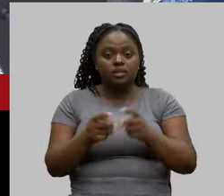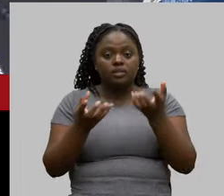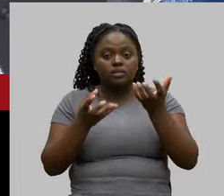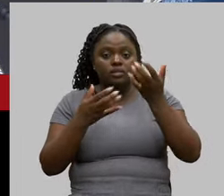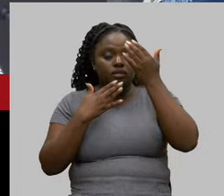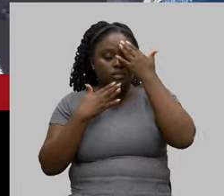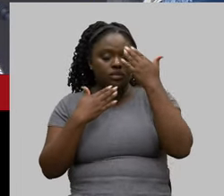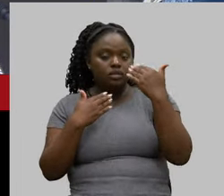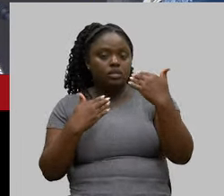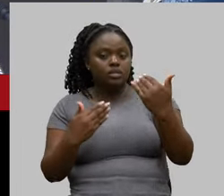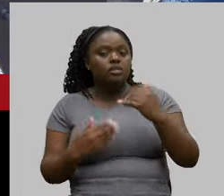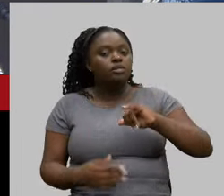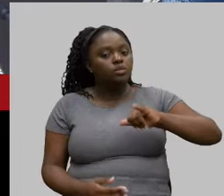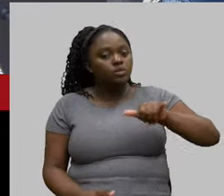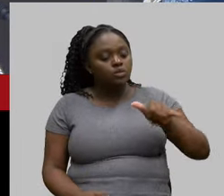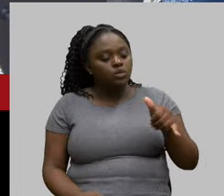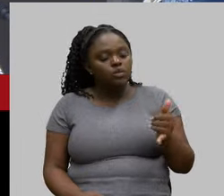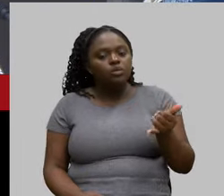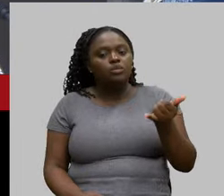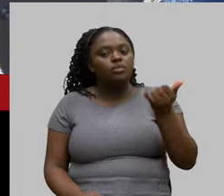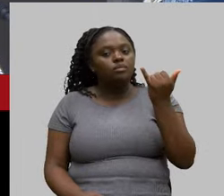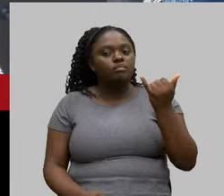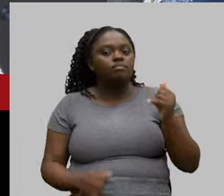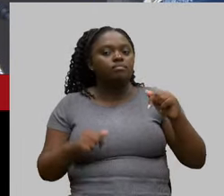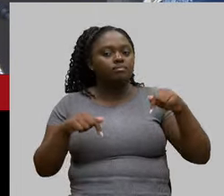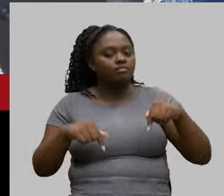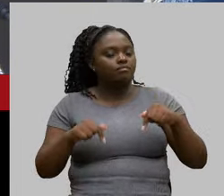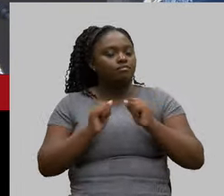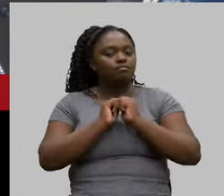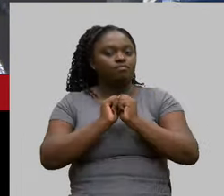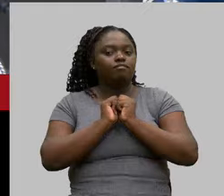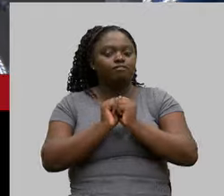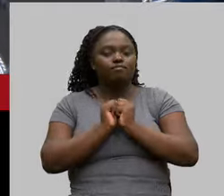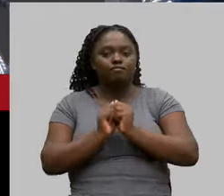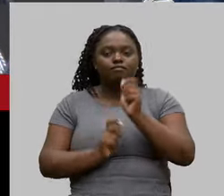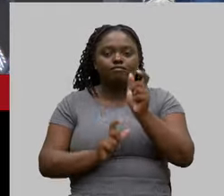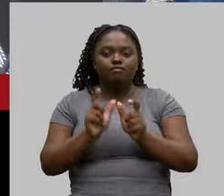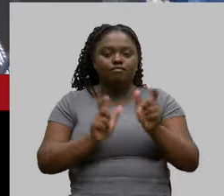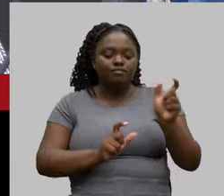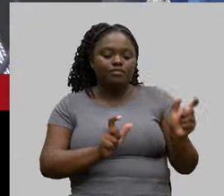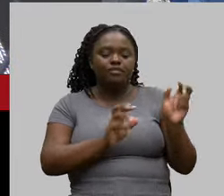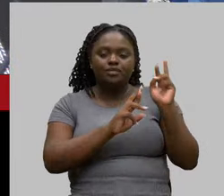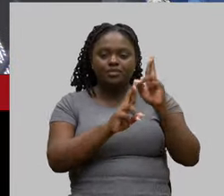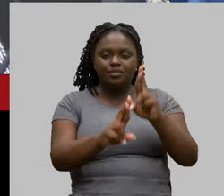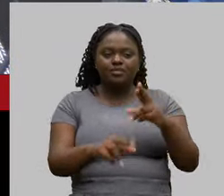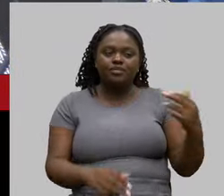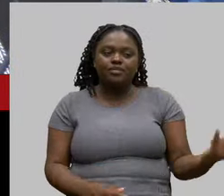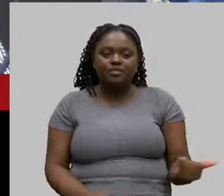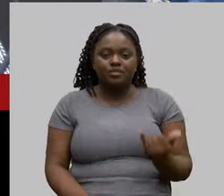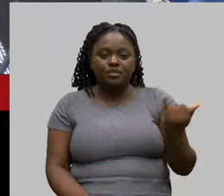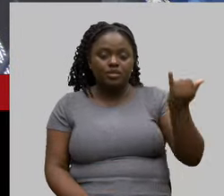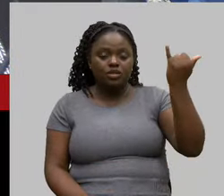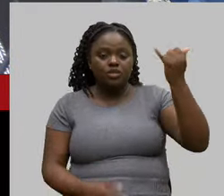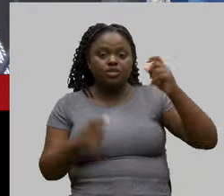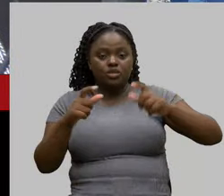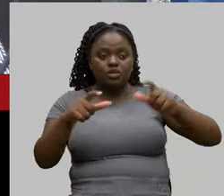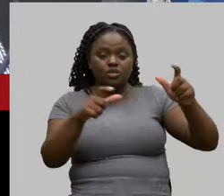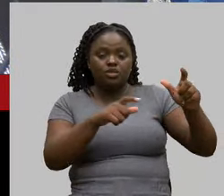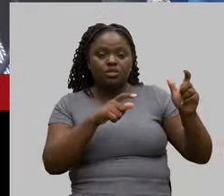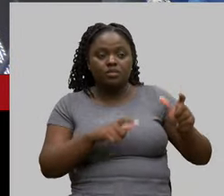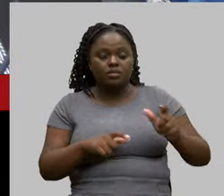pela oportunidade de compor a mesa com tão ilustres representantes de órgãos públicos e